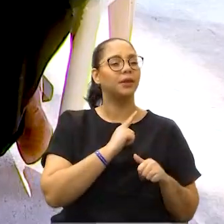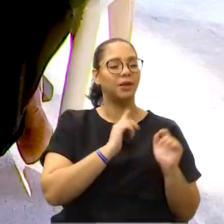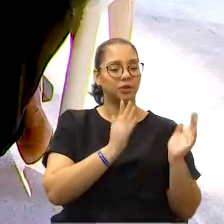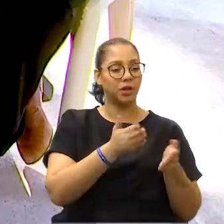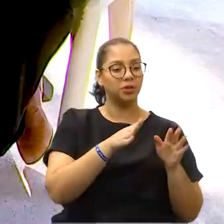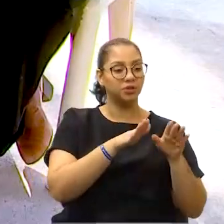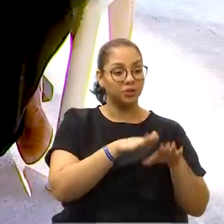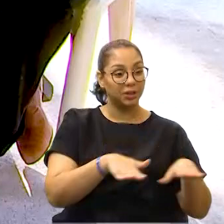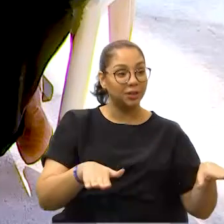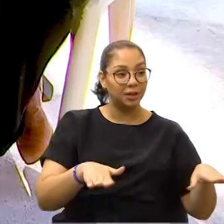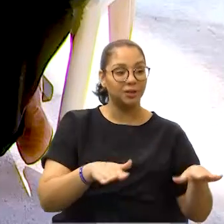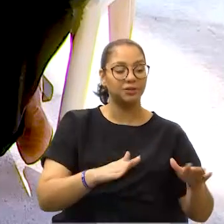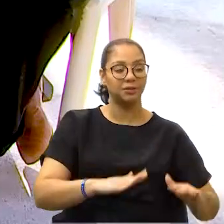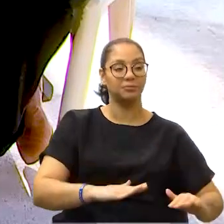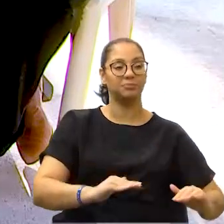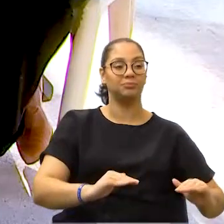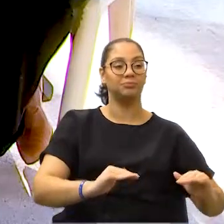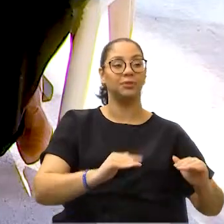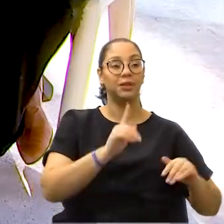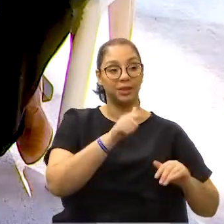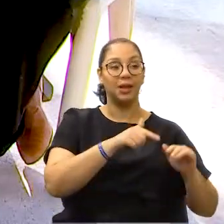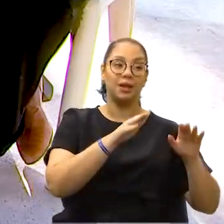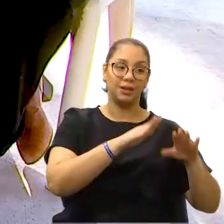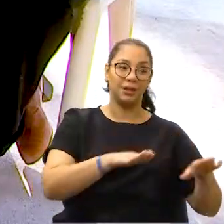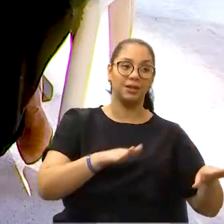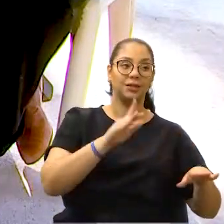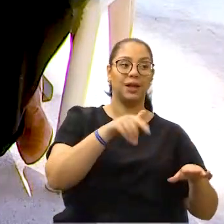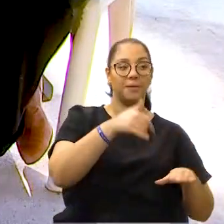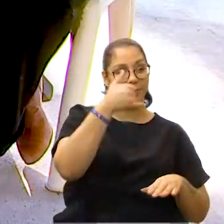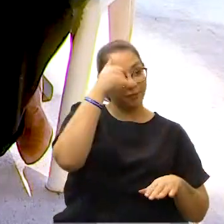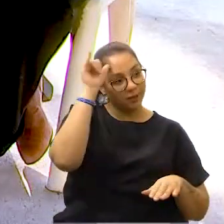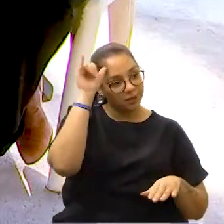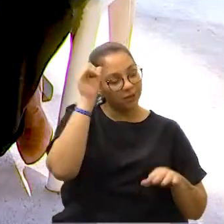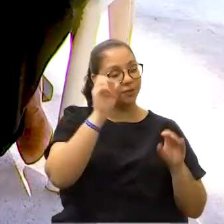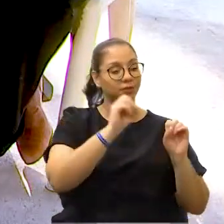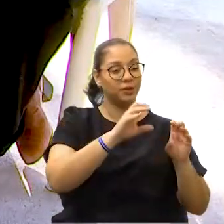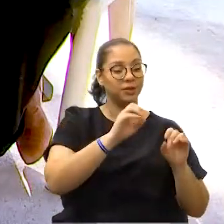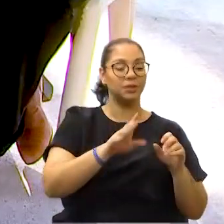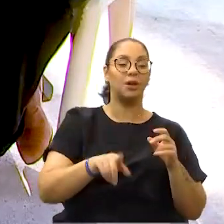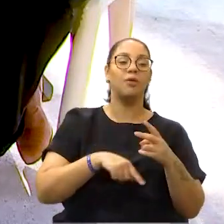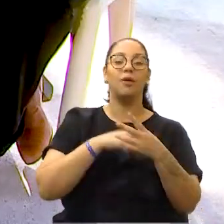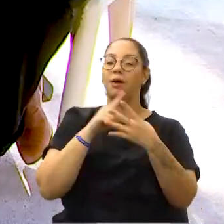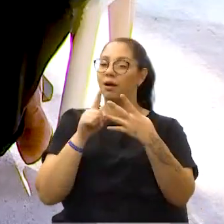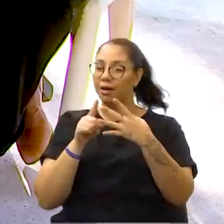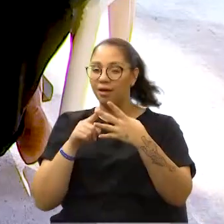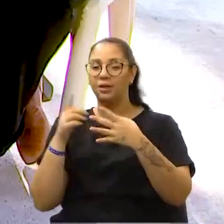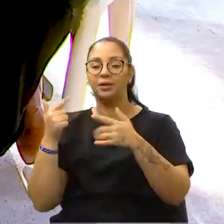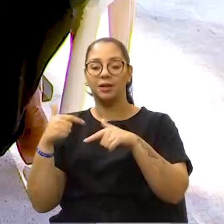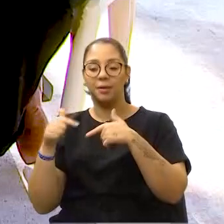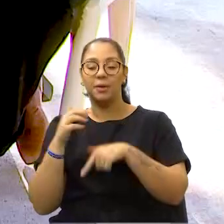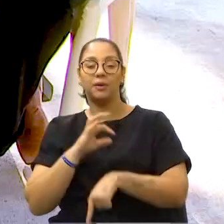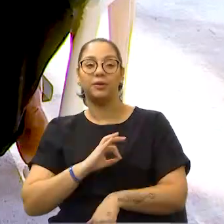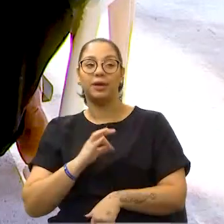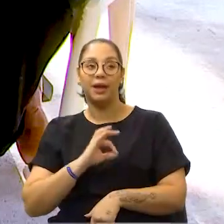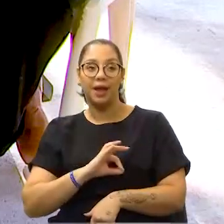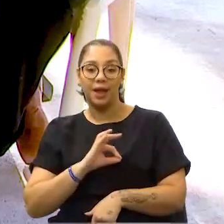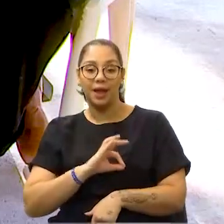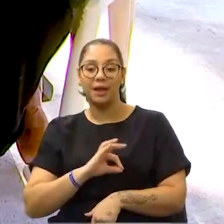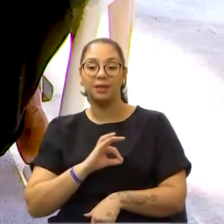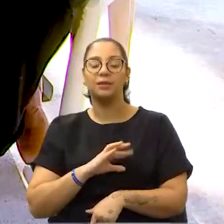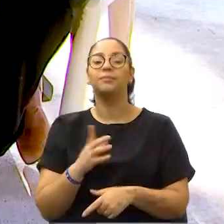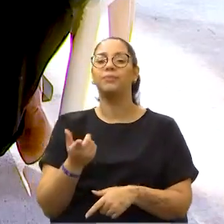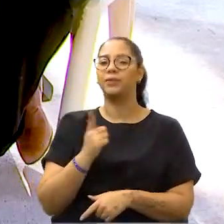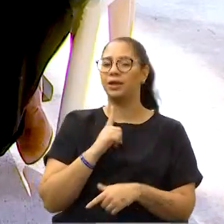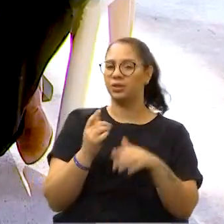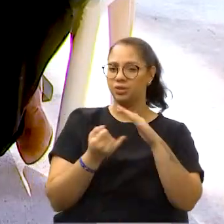que legal. É. Trabalha desde criança com a prevenção e educação até o trabalho e renda.